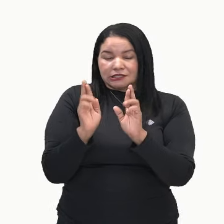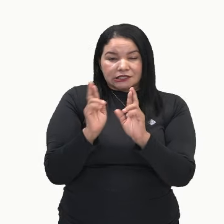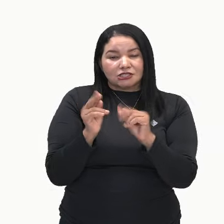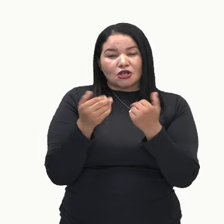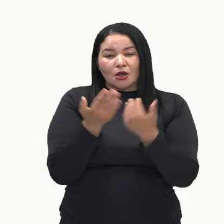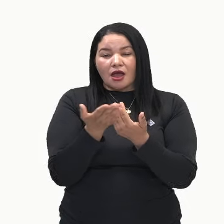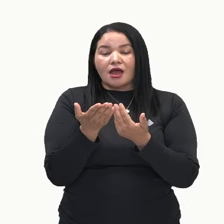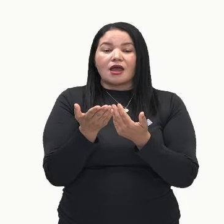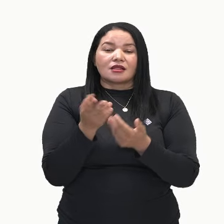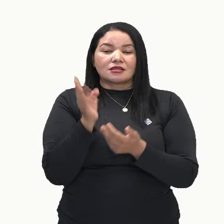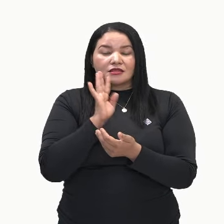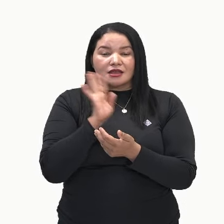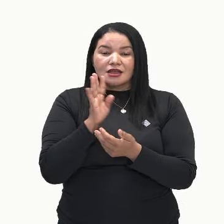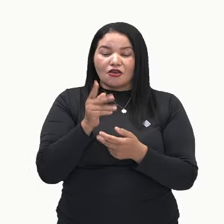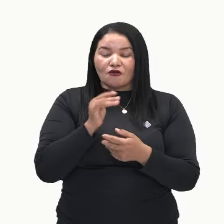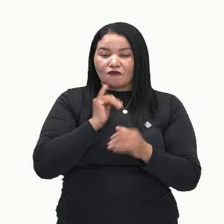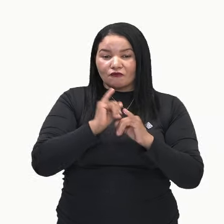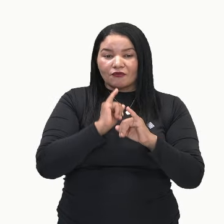coisa legal.